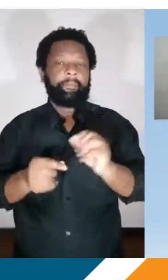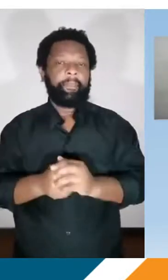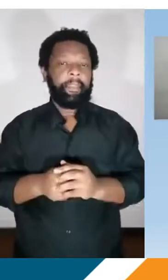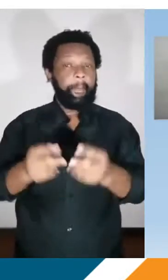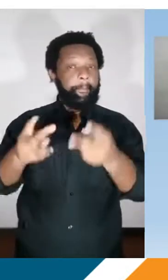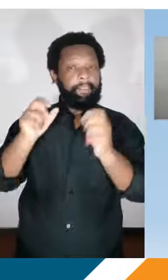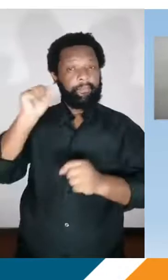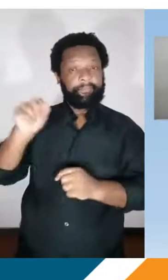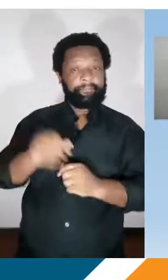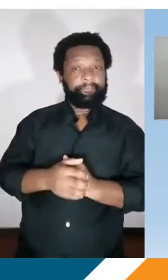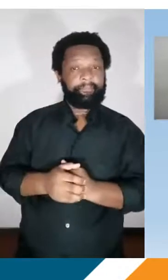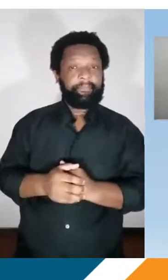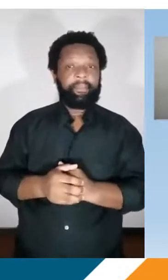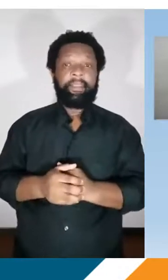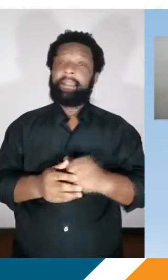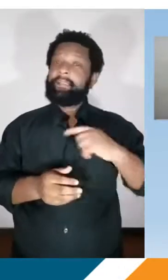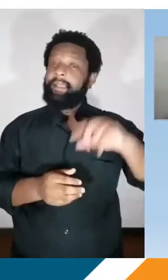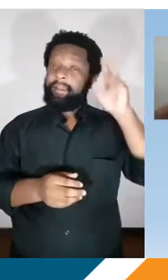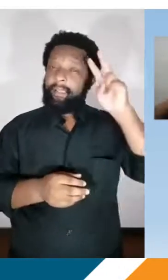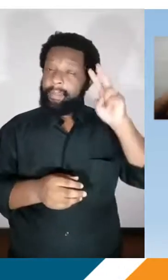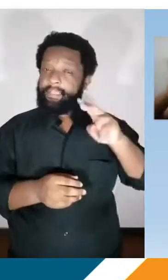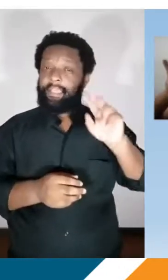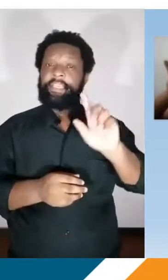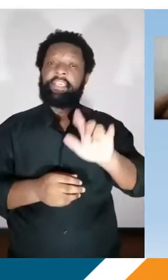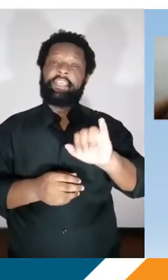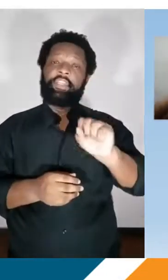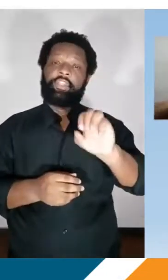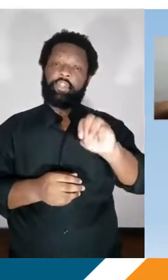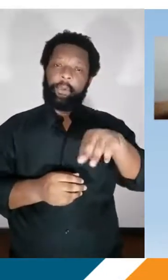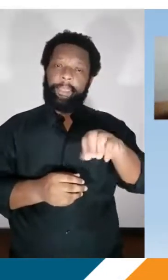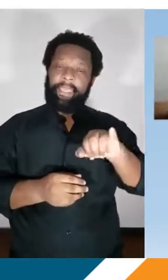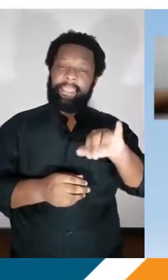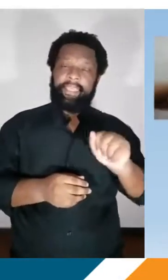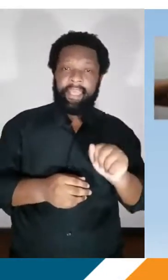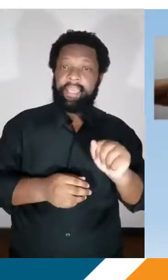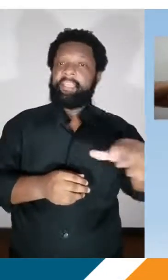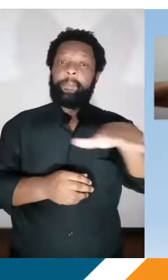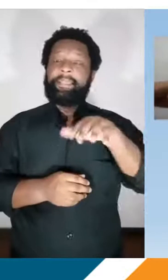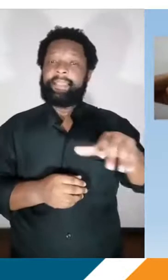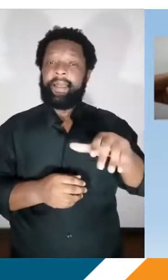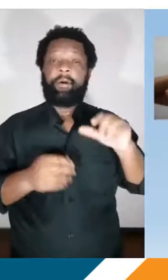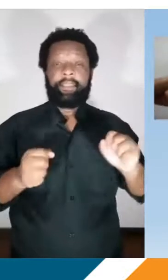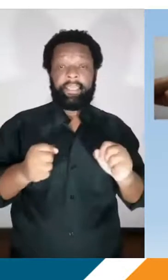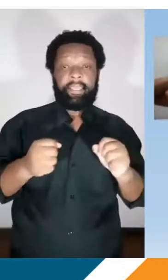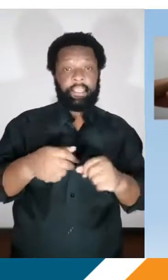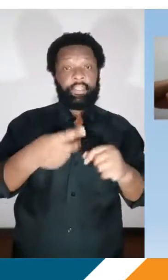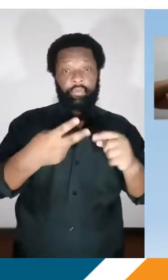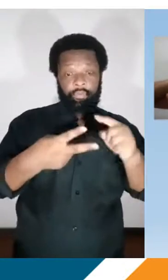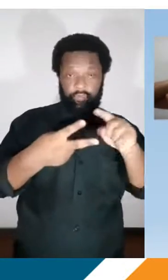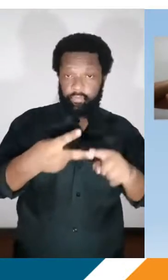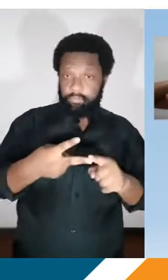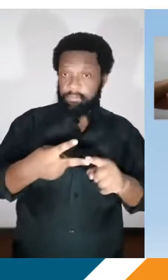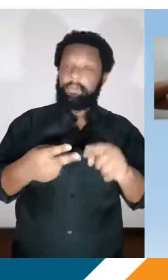denominados o quê? Então, repare. Eu tenho, vamos lembrar da isomeria espacial. Tem isomeria geométrica. Tem que ser dupla ou ciclos,